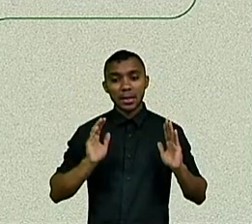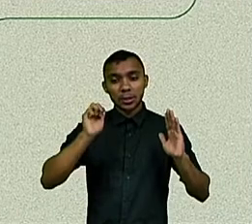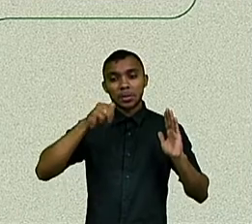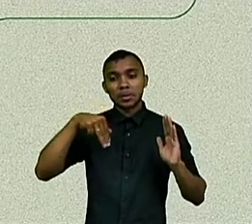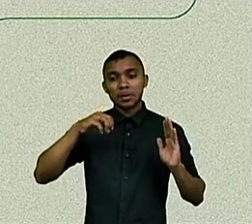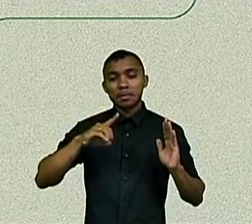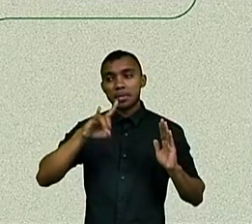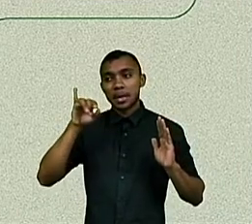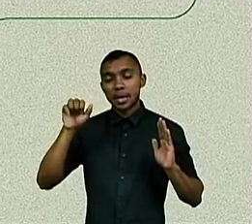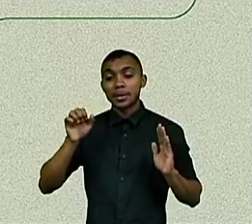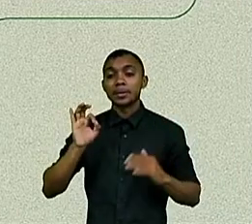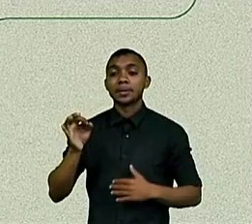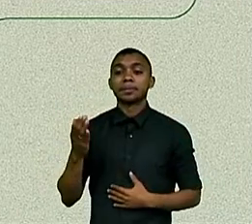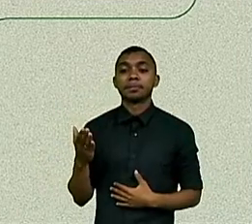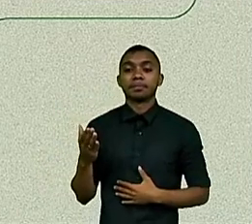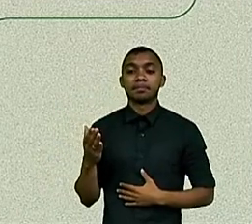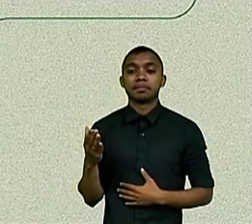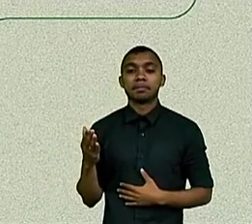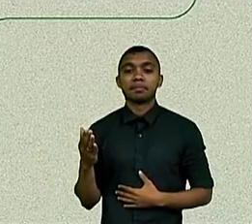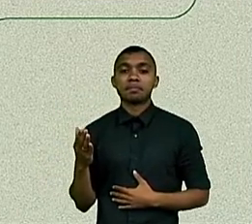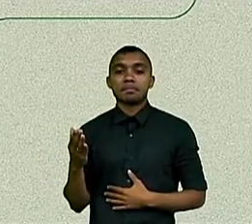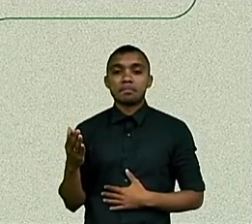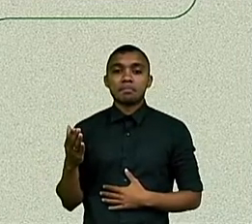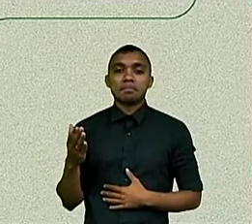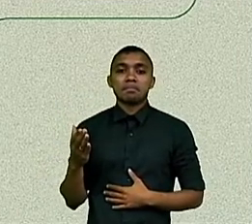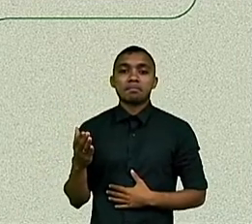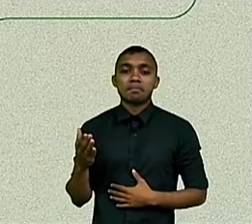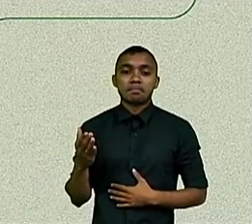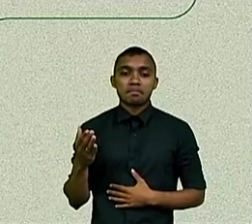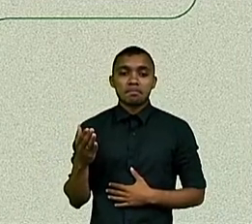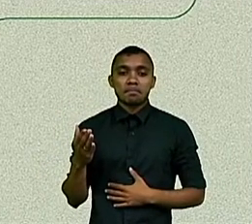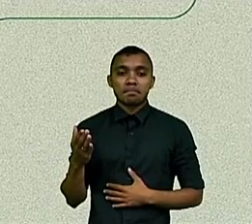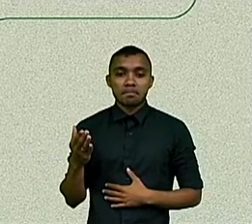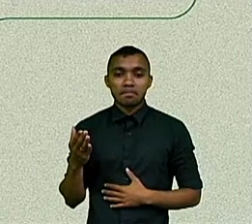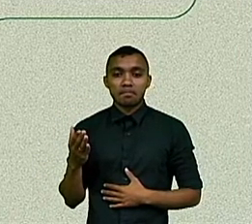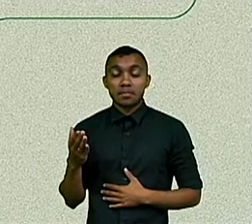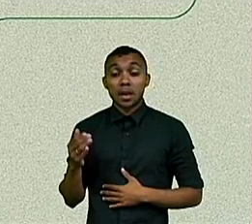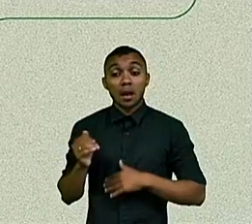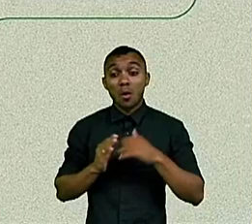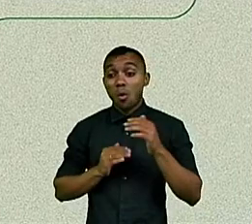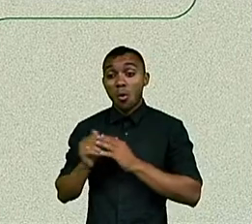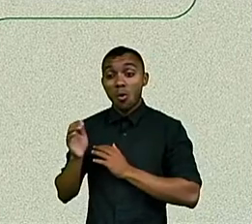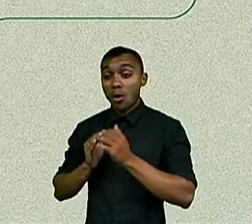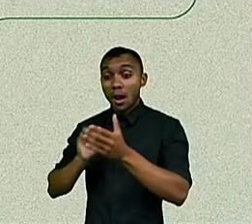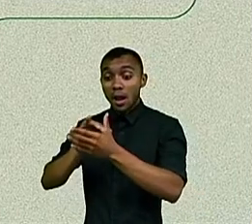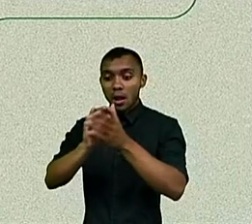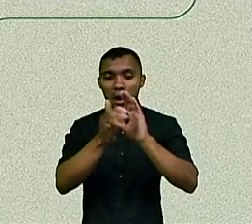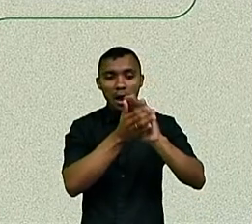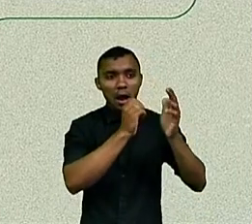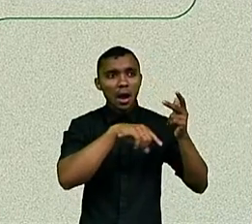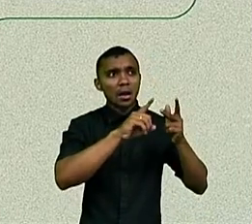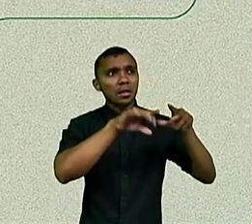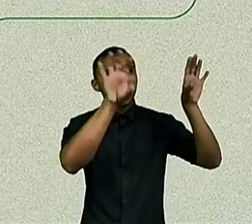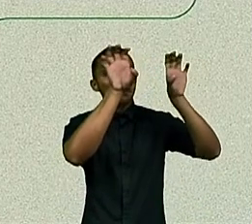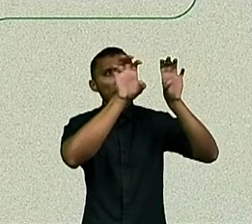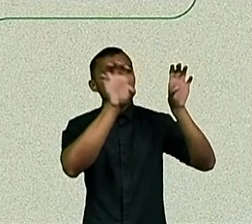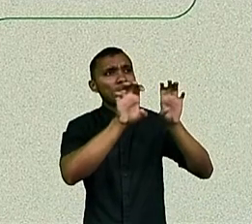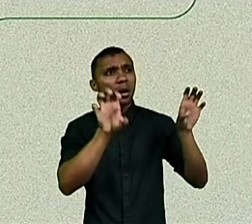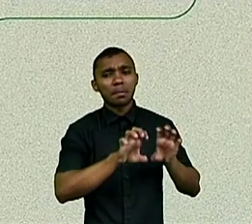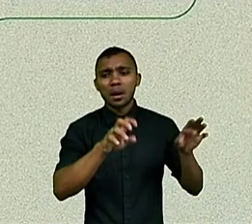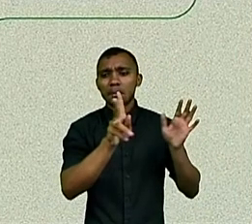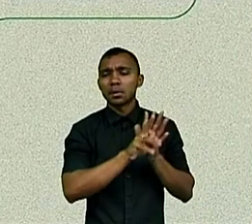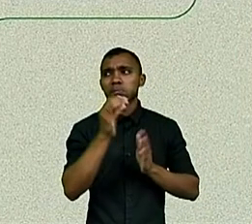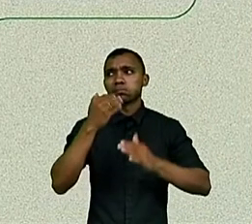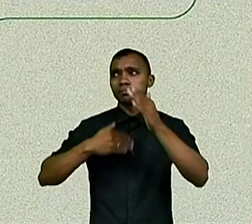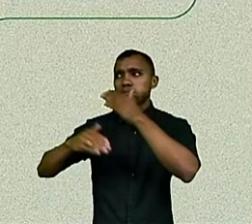desconsiderar toda produção artística da época toda arquitetura típica da idade